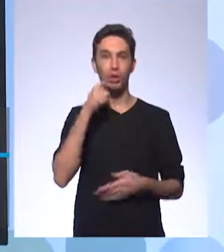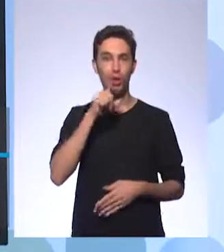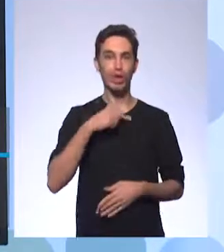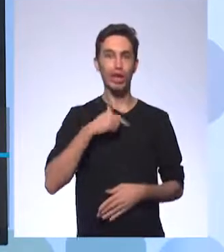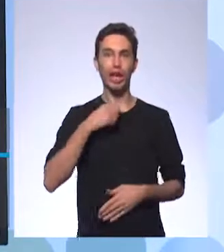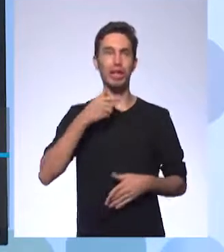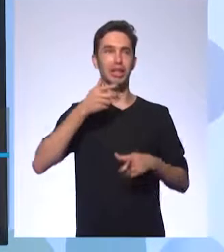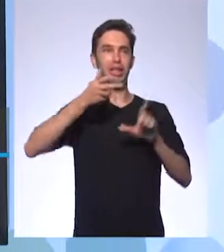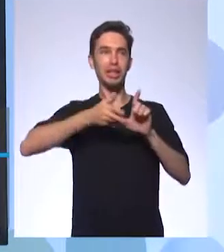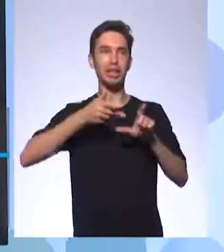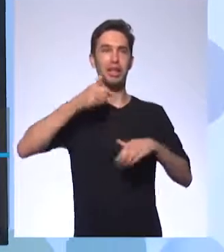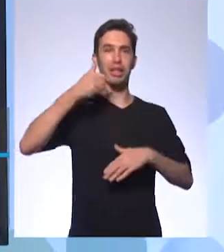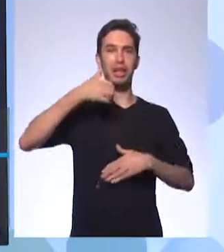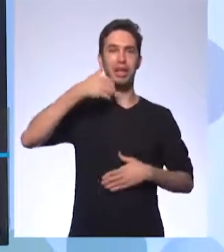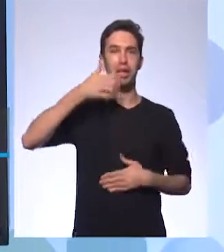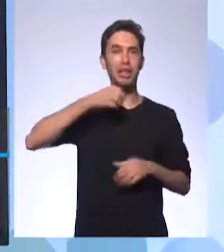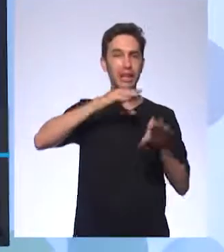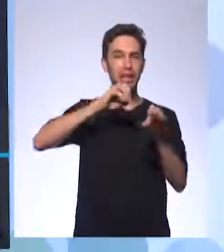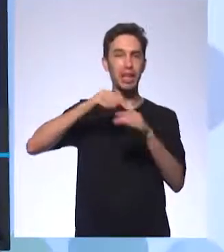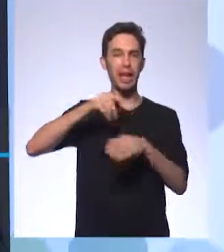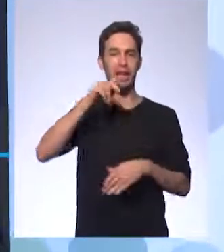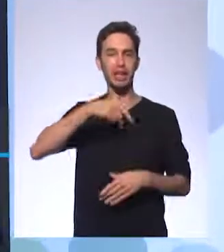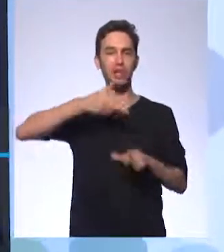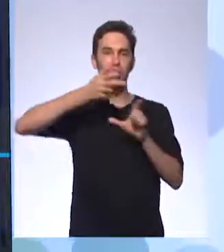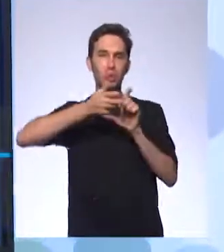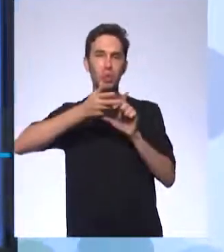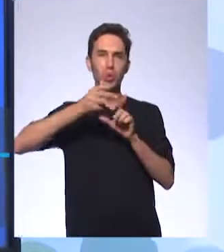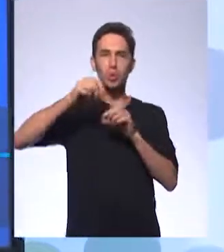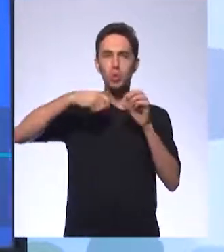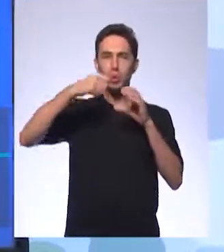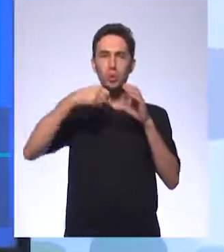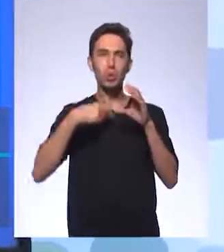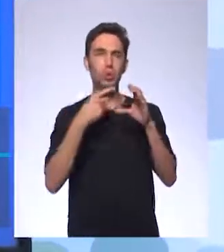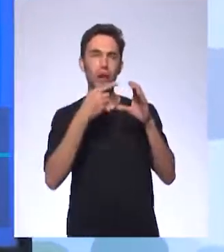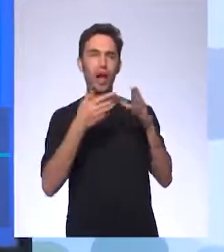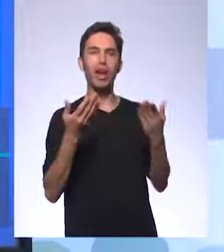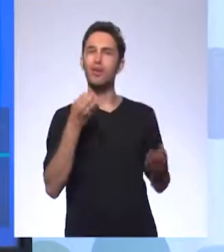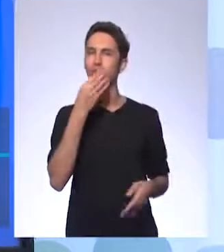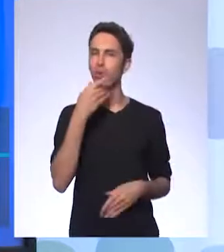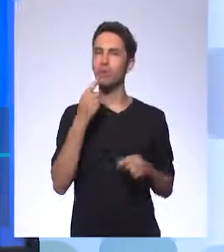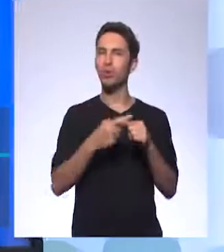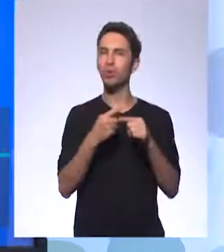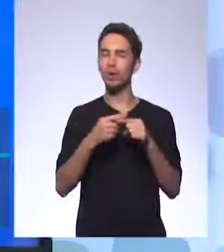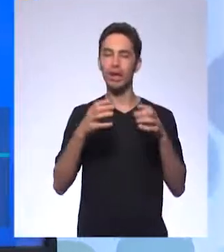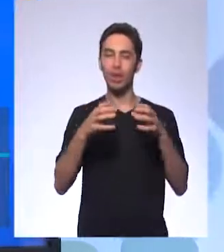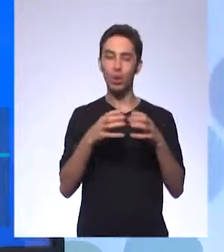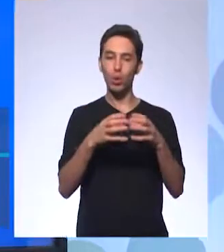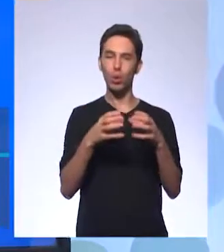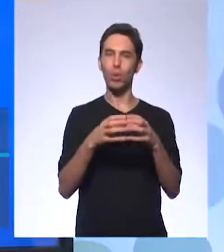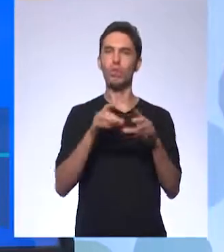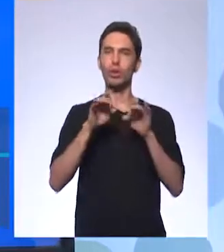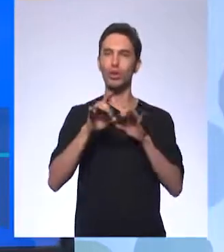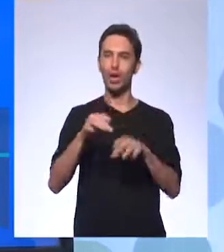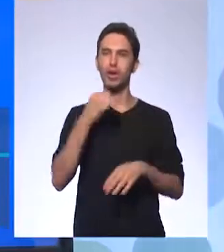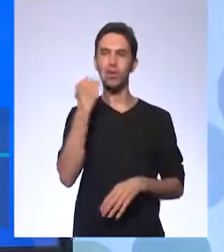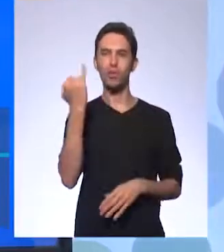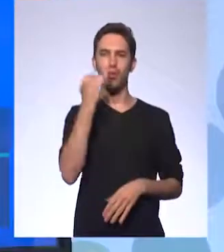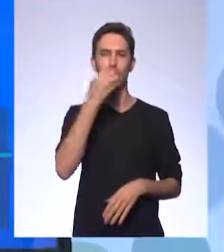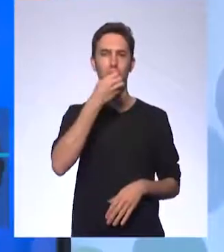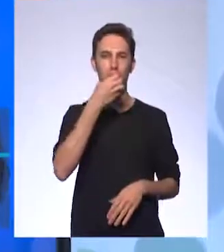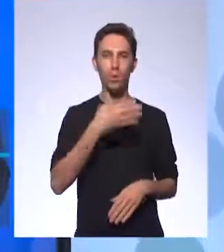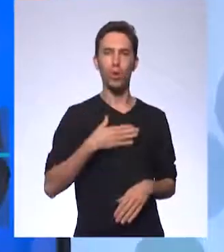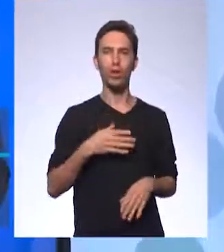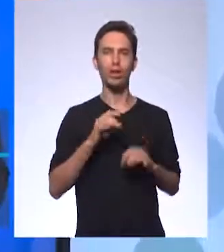de estúdio. E só é possível esse trabalho porque nós temos uma equipe técnica forte, boa,